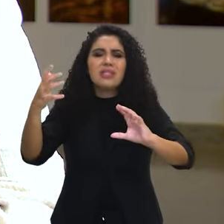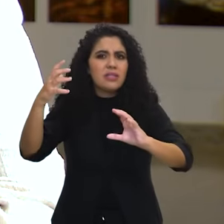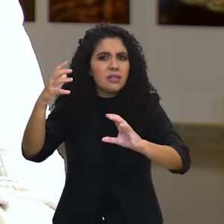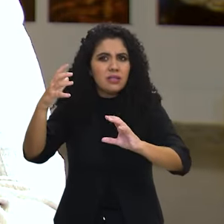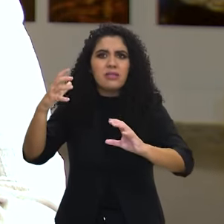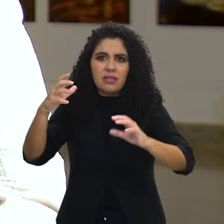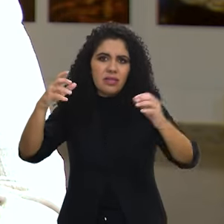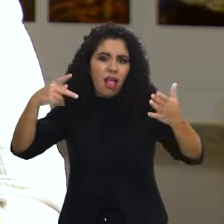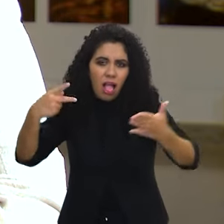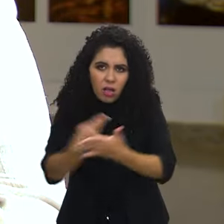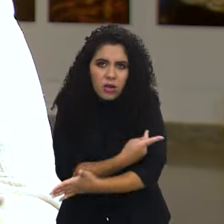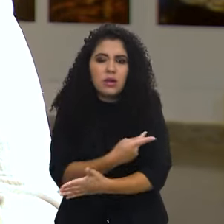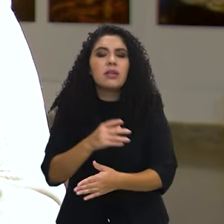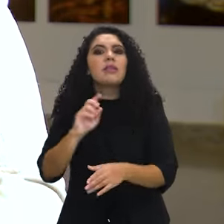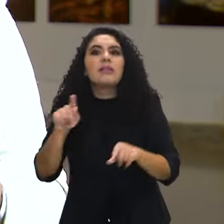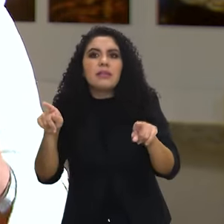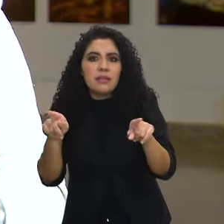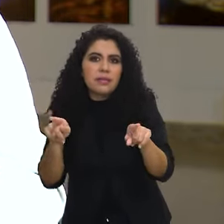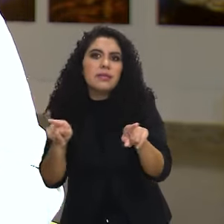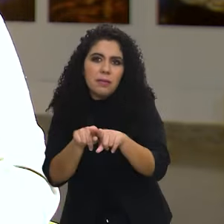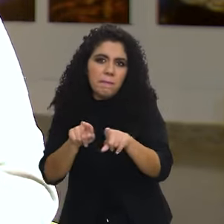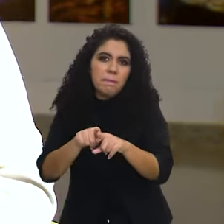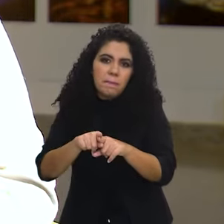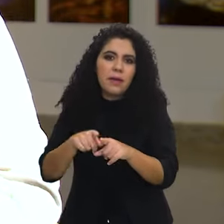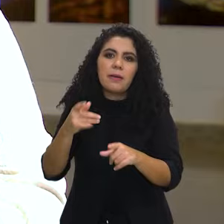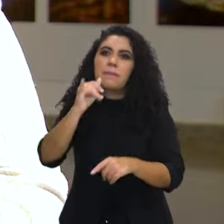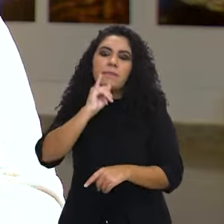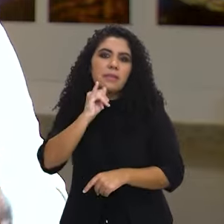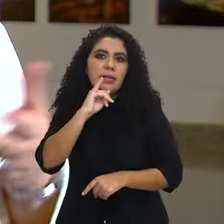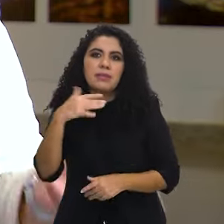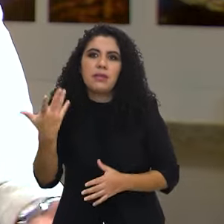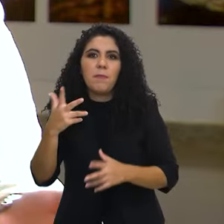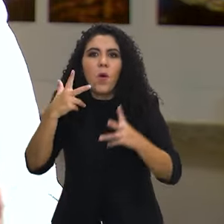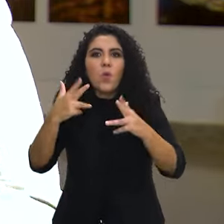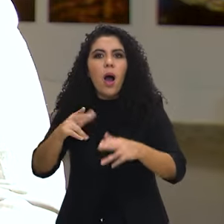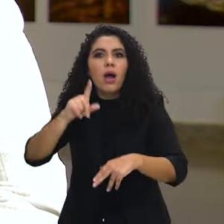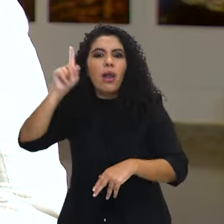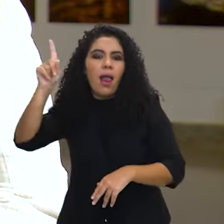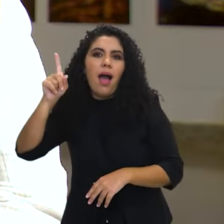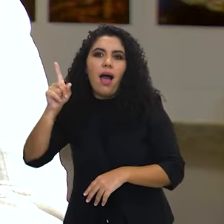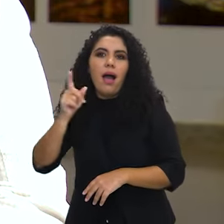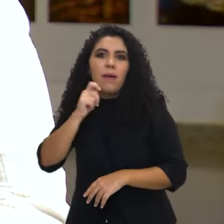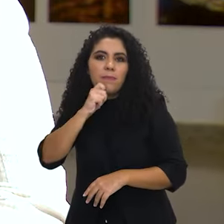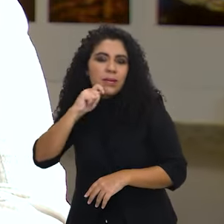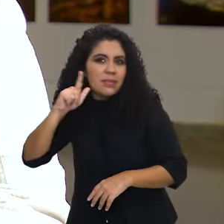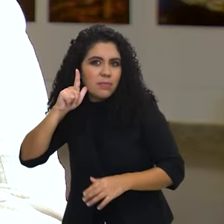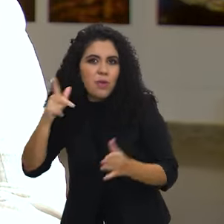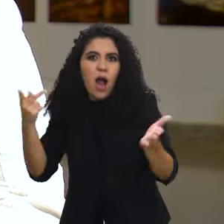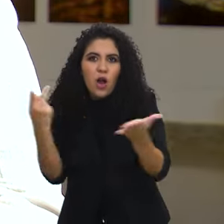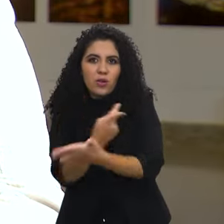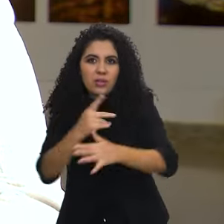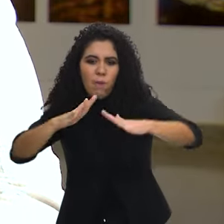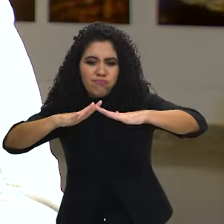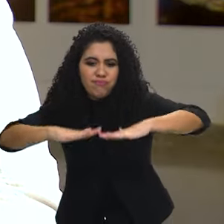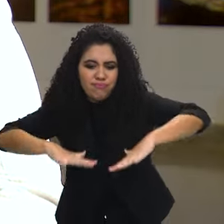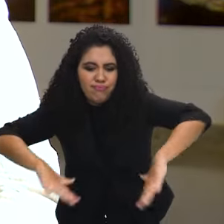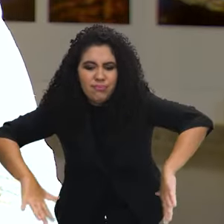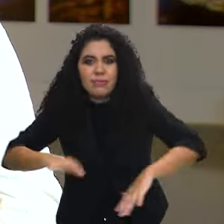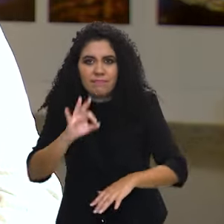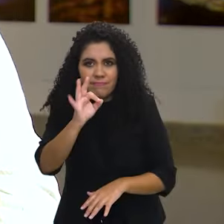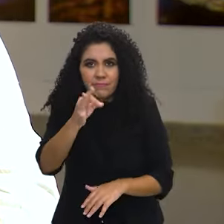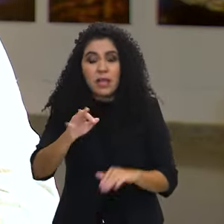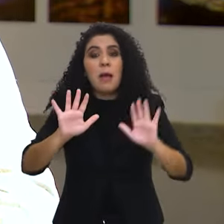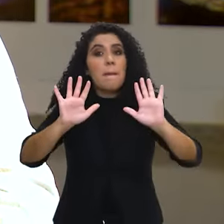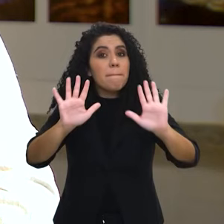eh naturais ou os não naturais né como o caso de Maceió mas também são aquelas que mais